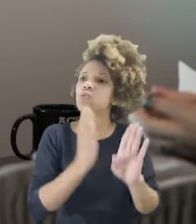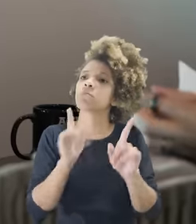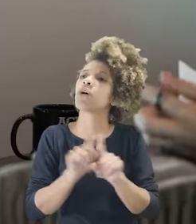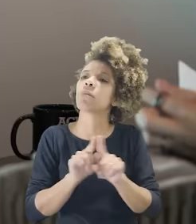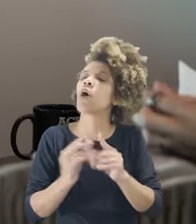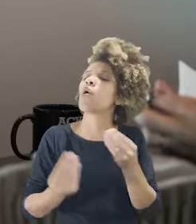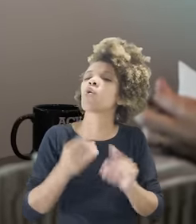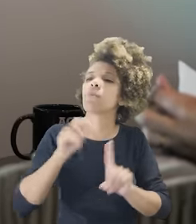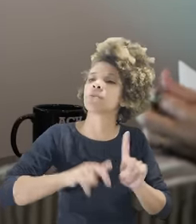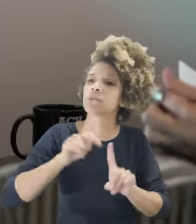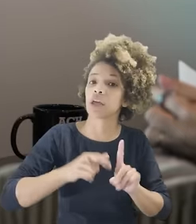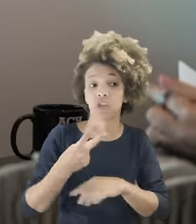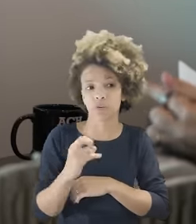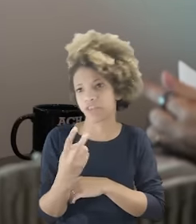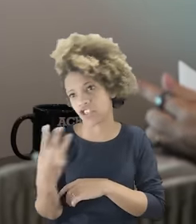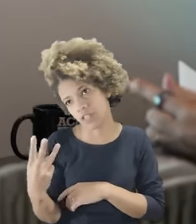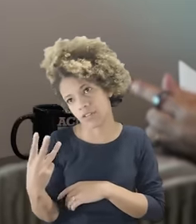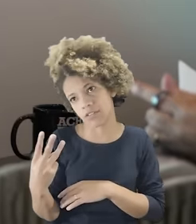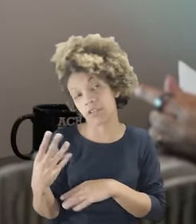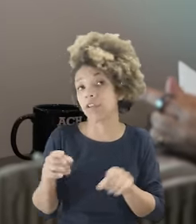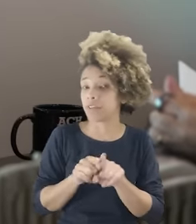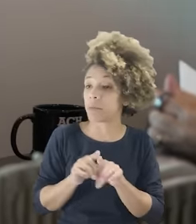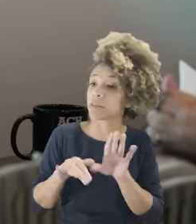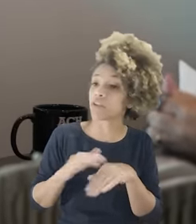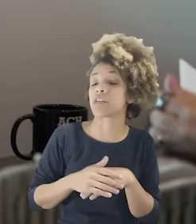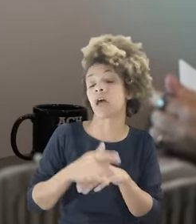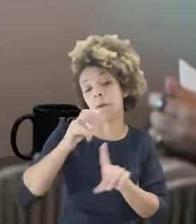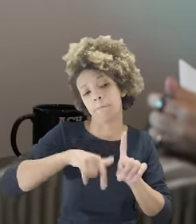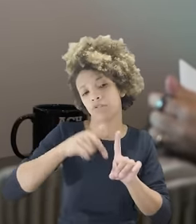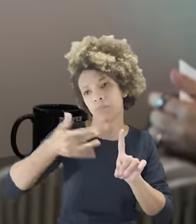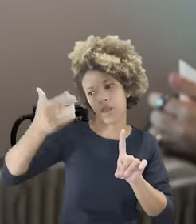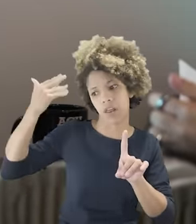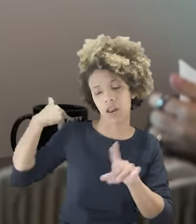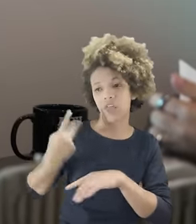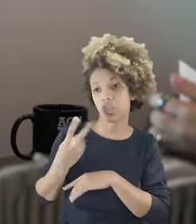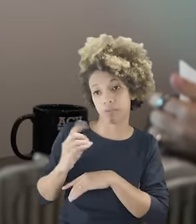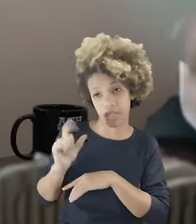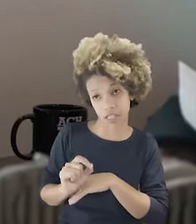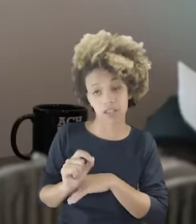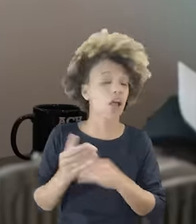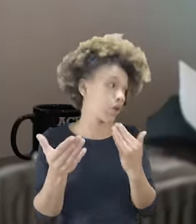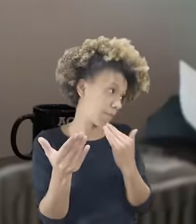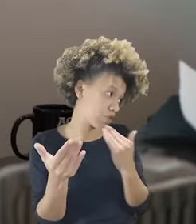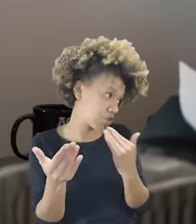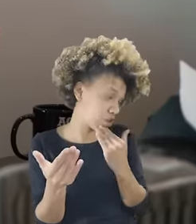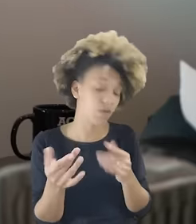gente descobriu como fazer um personagem 23 entendeu que talvez se eu viesse com aquele personagem que a gente fazia lá em 2010